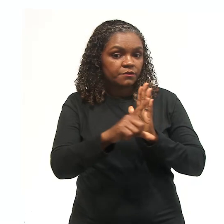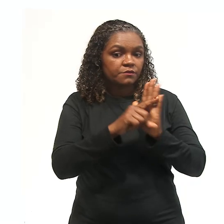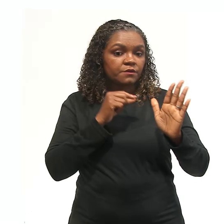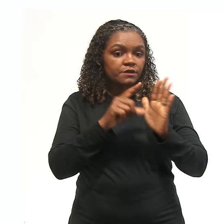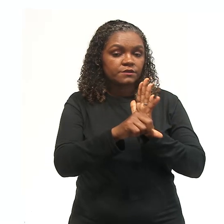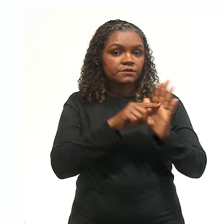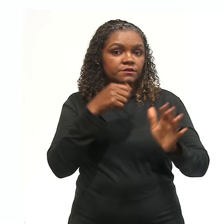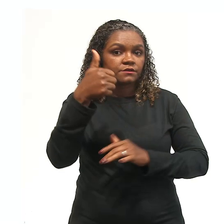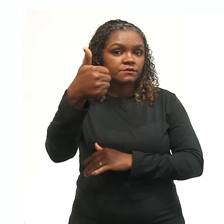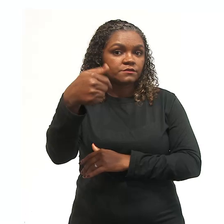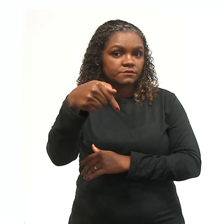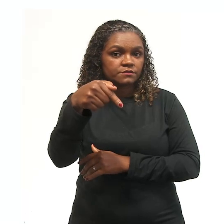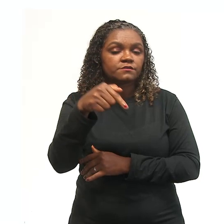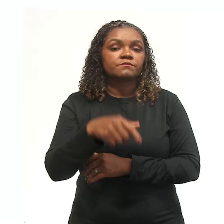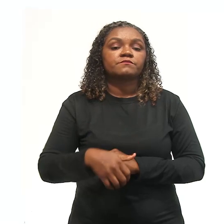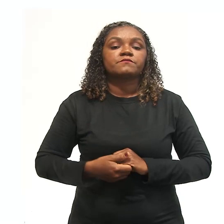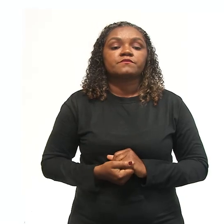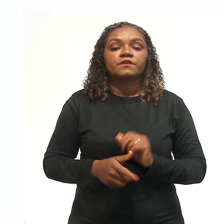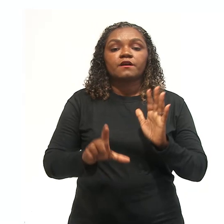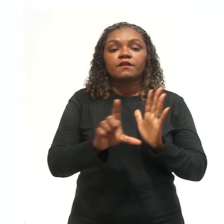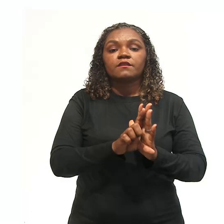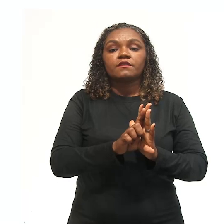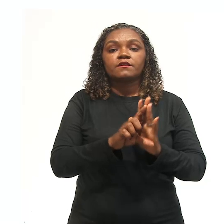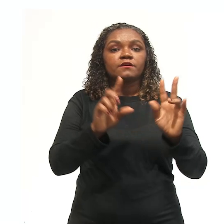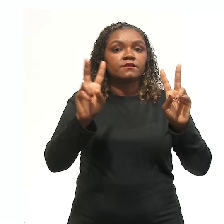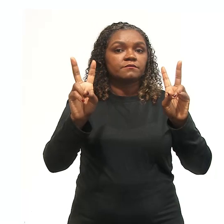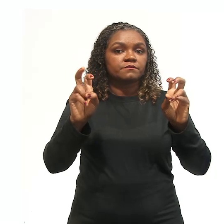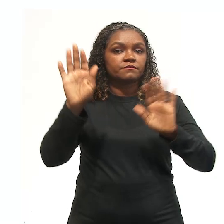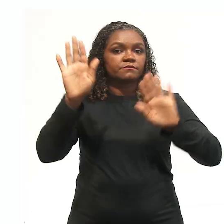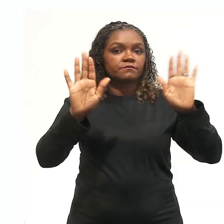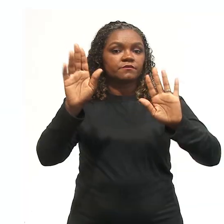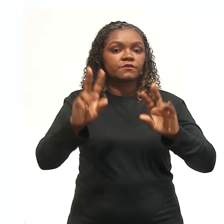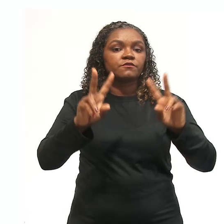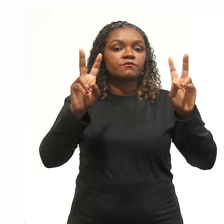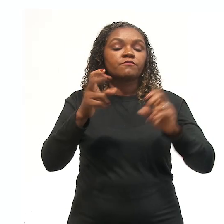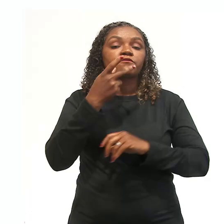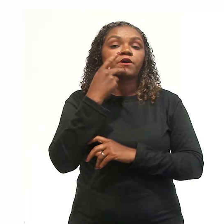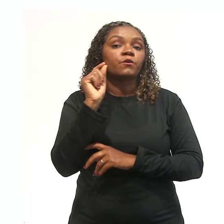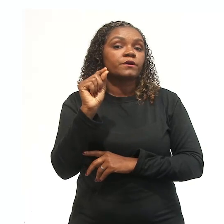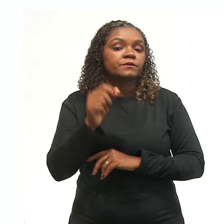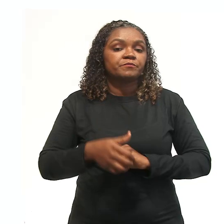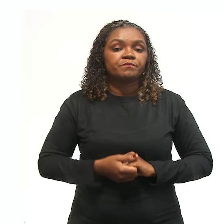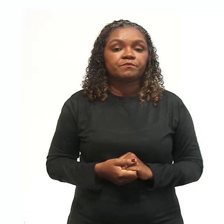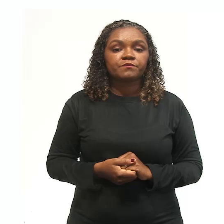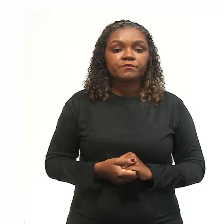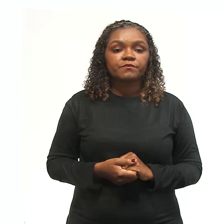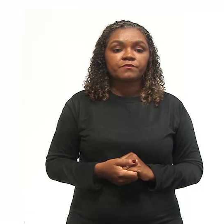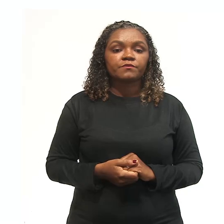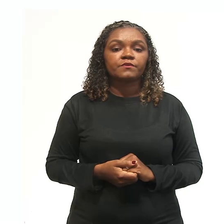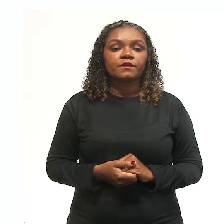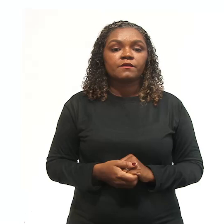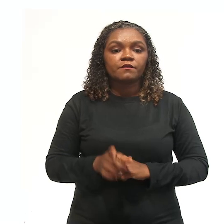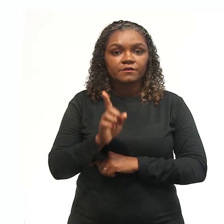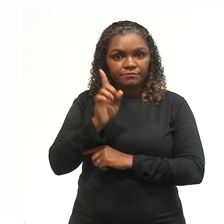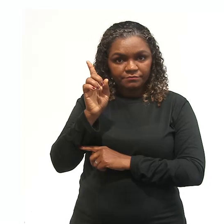artigo 17, a Lei de Licitações fala sobre o pregão eletrônico, ele fala que ele deve ser de natureza